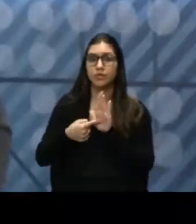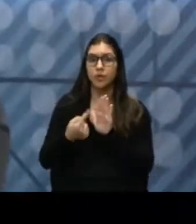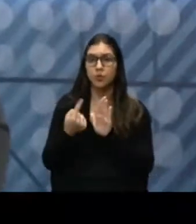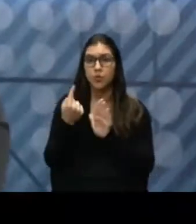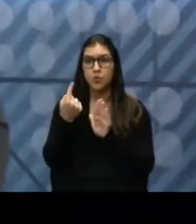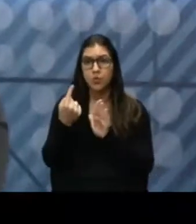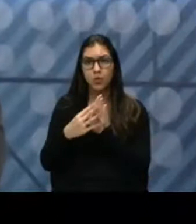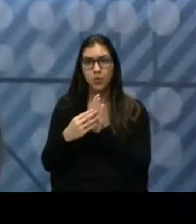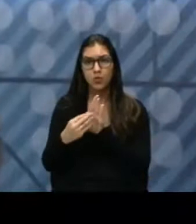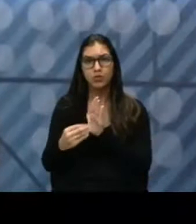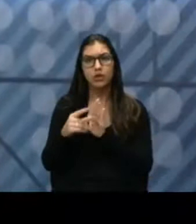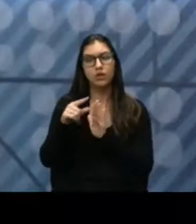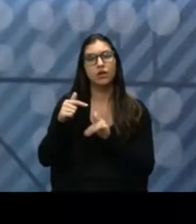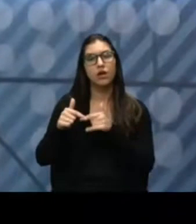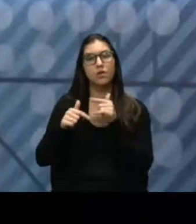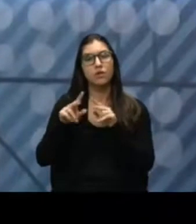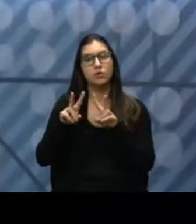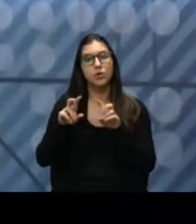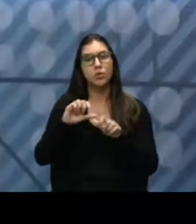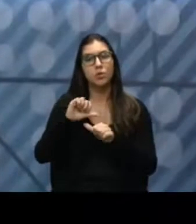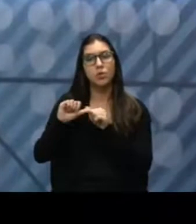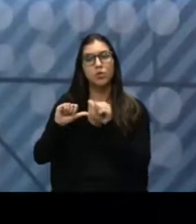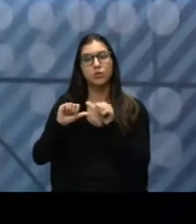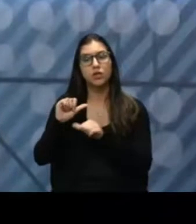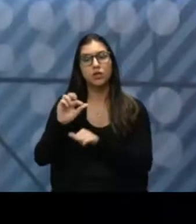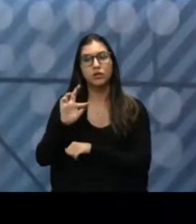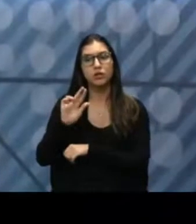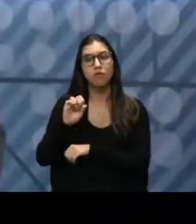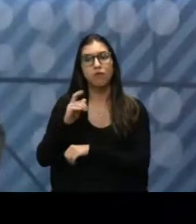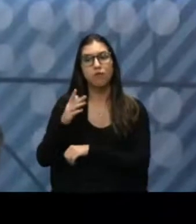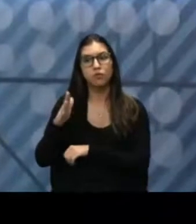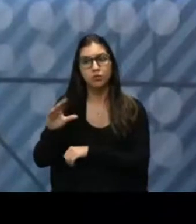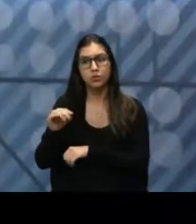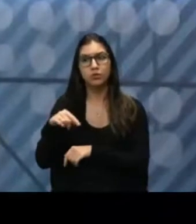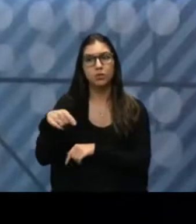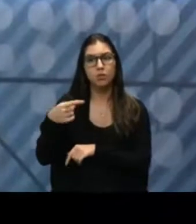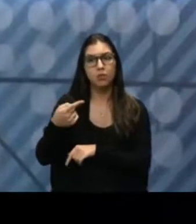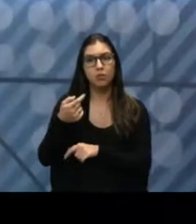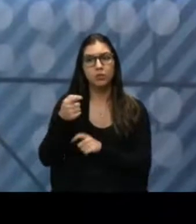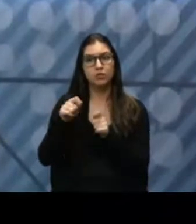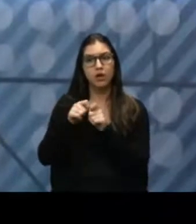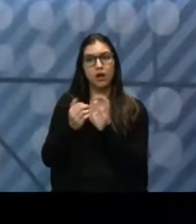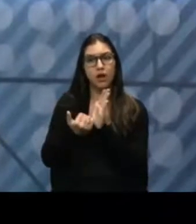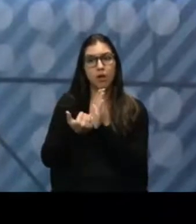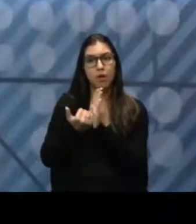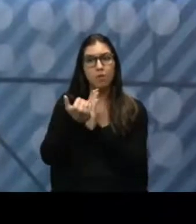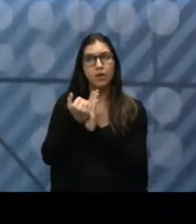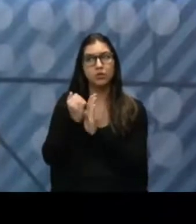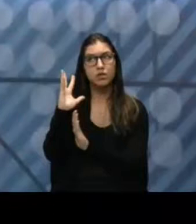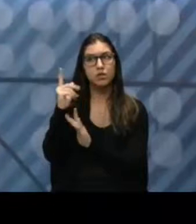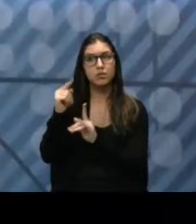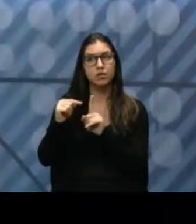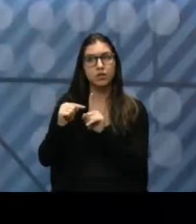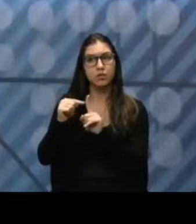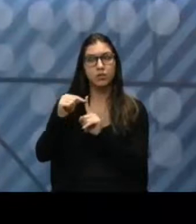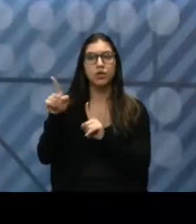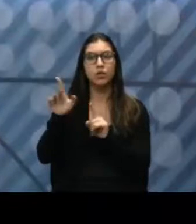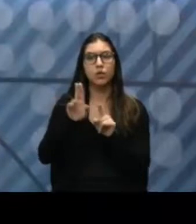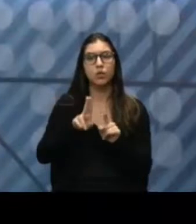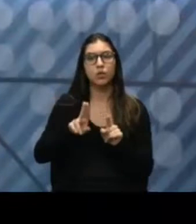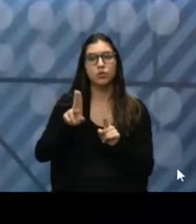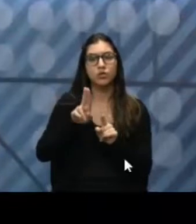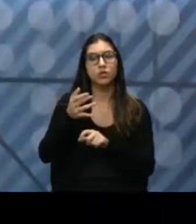um para vocês que trabalha com a mudança do estado de fusão, e para fazer o aumento da elevação da temperatura durante o processo, ele